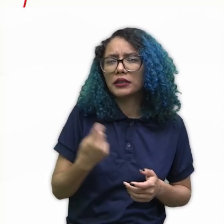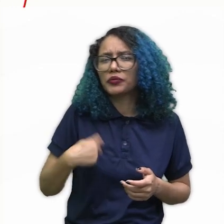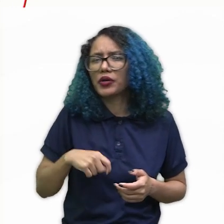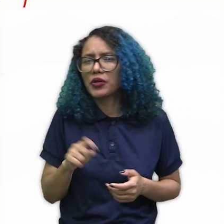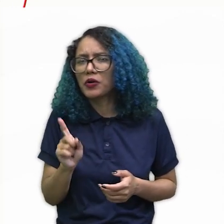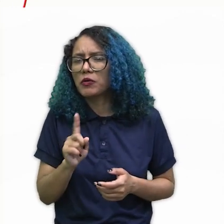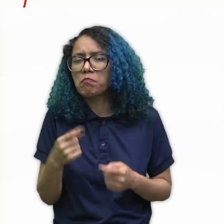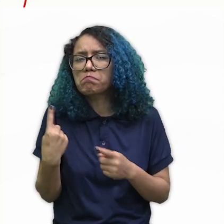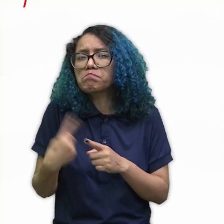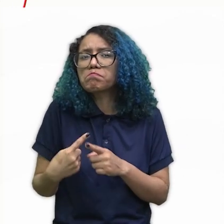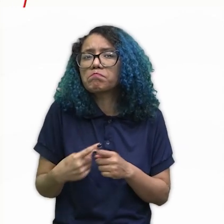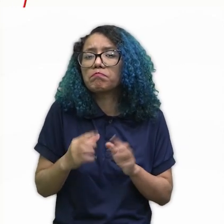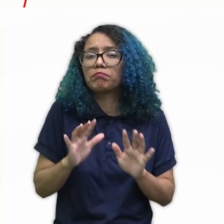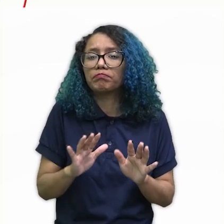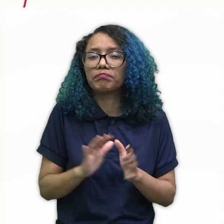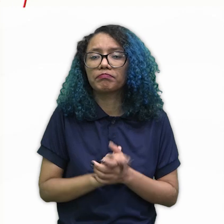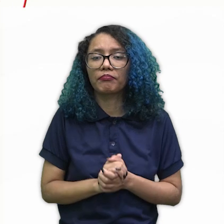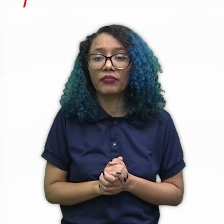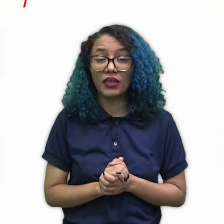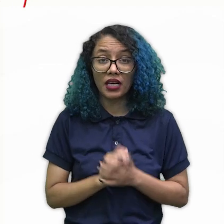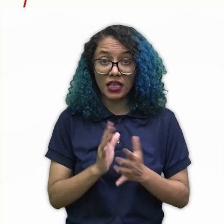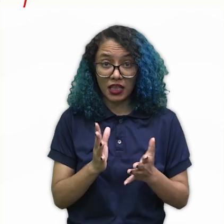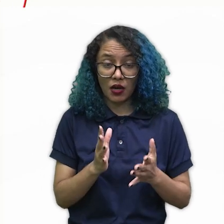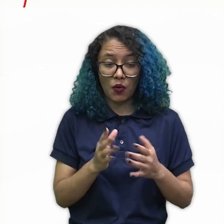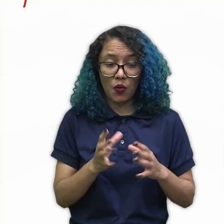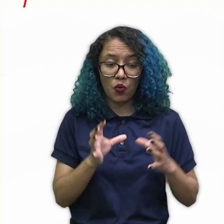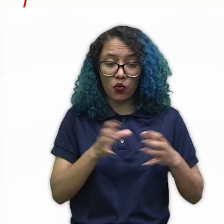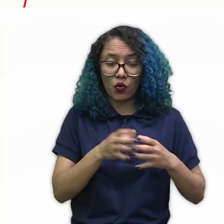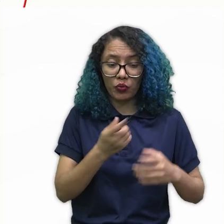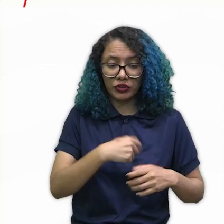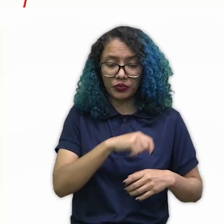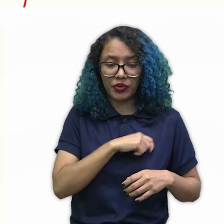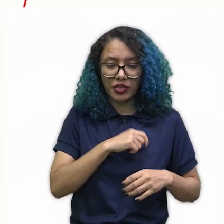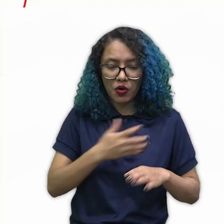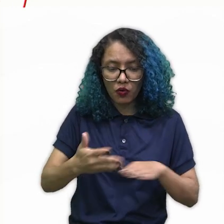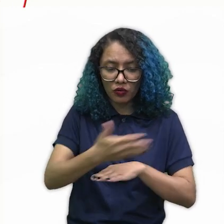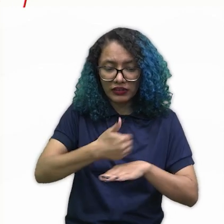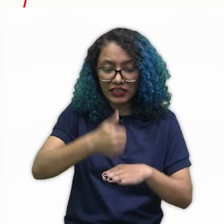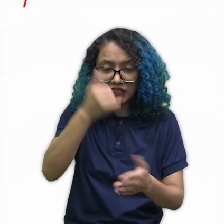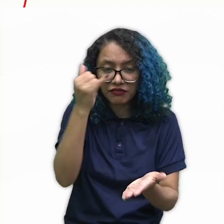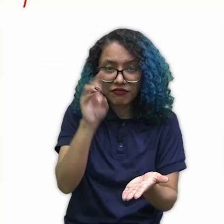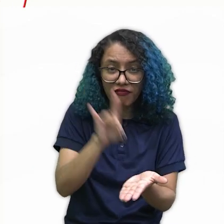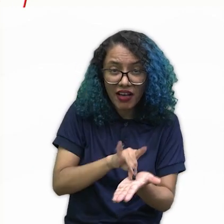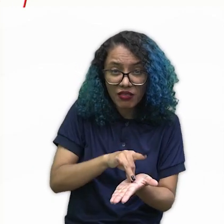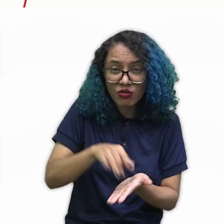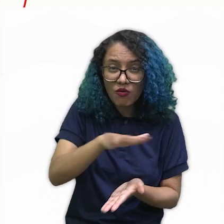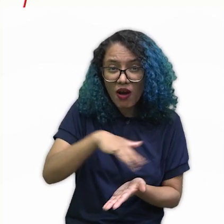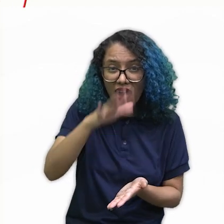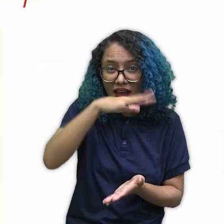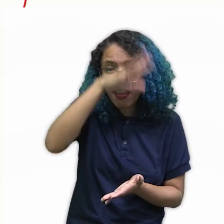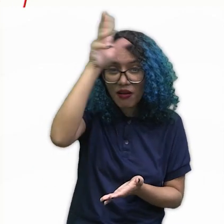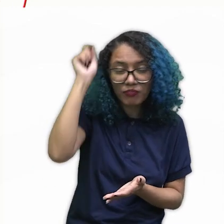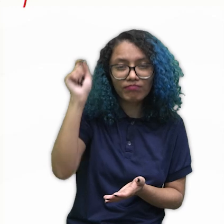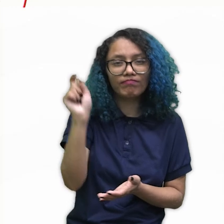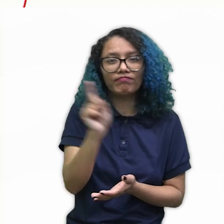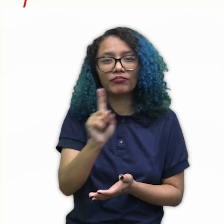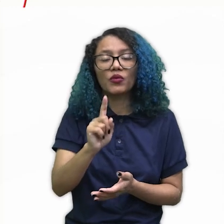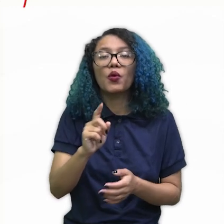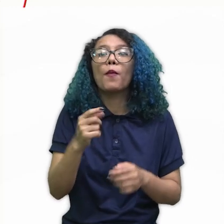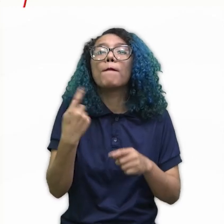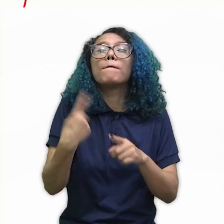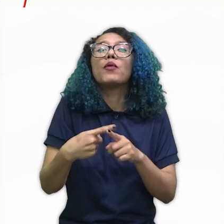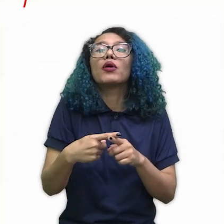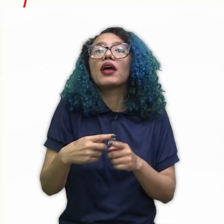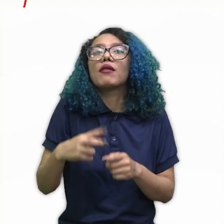os espanhóis não colonizaram de forma efetiva, como os portugueses, essa região. Então, os portugueses garantiram o controle